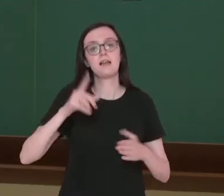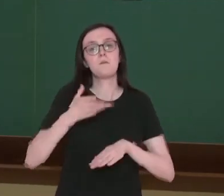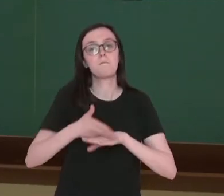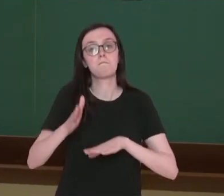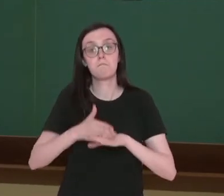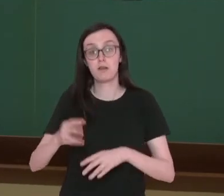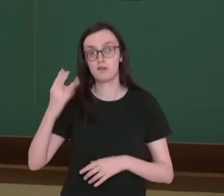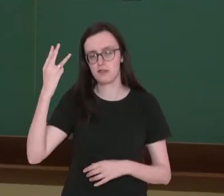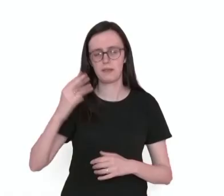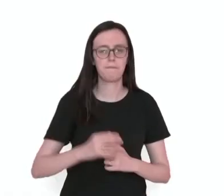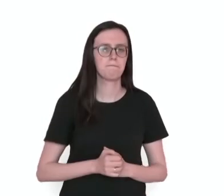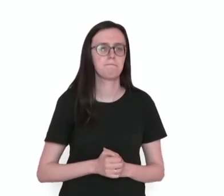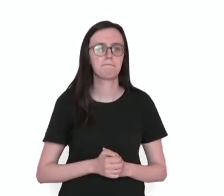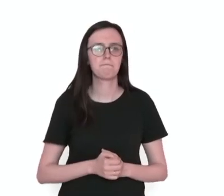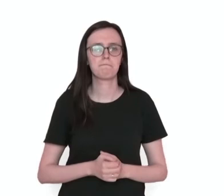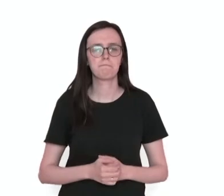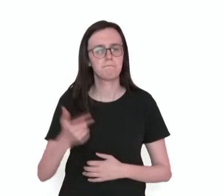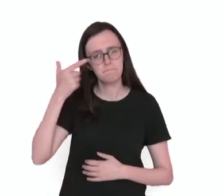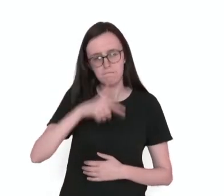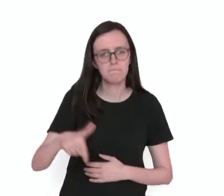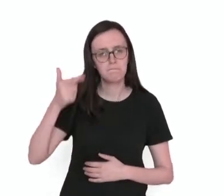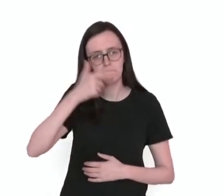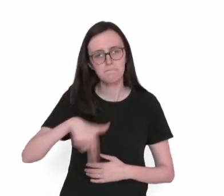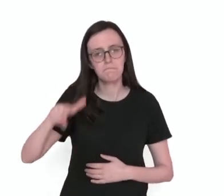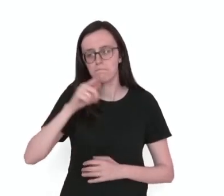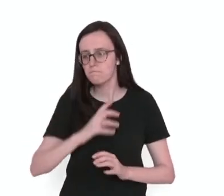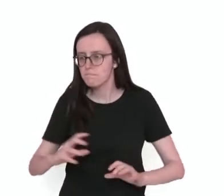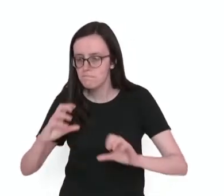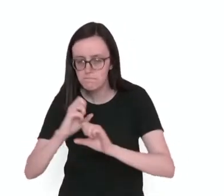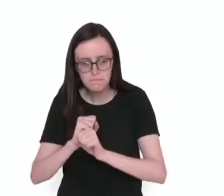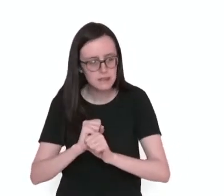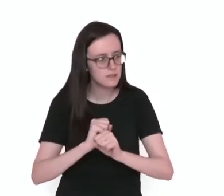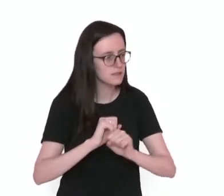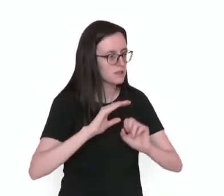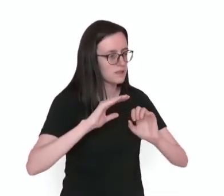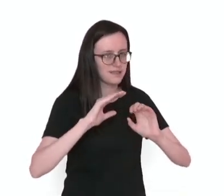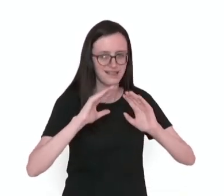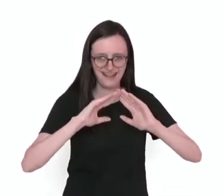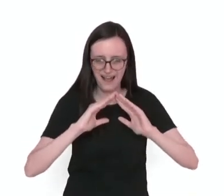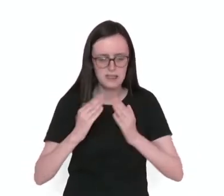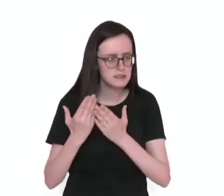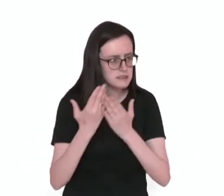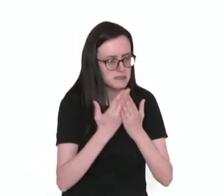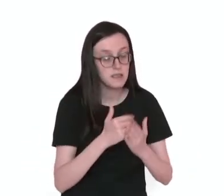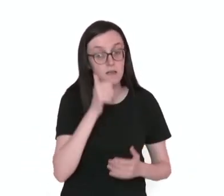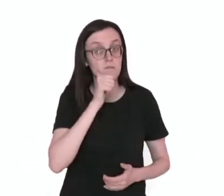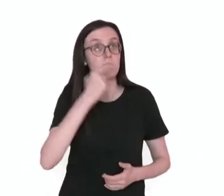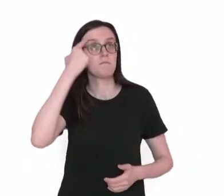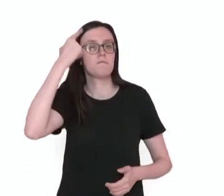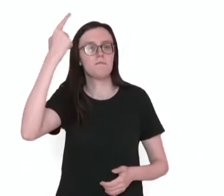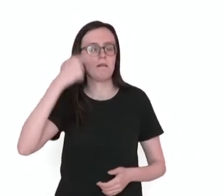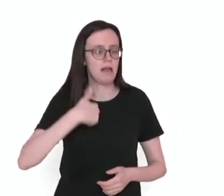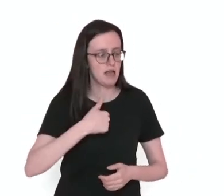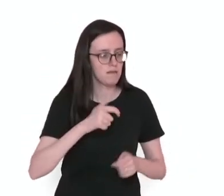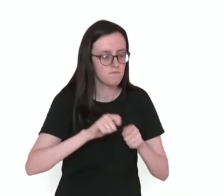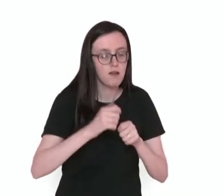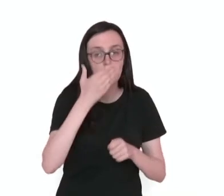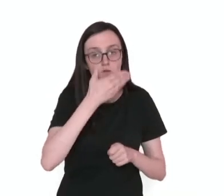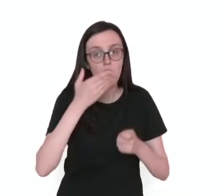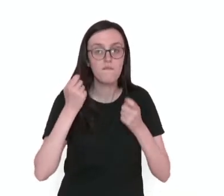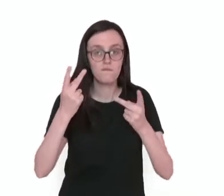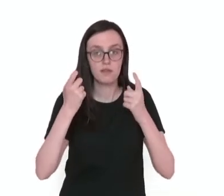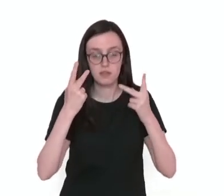prática aqui. A fim de reforçar o orçamento familiar, uma dona de casa começou a produzir doces para revender. Cada